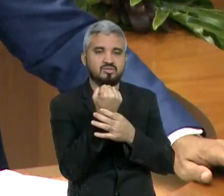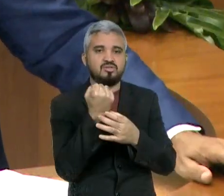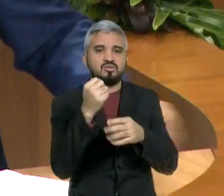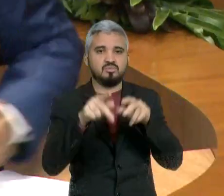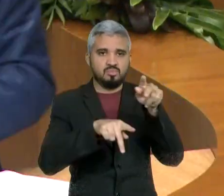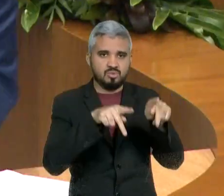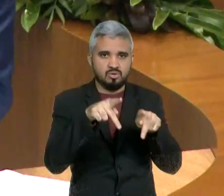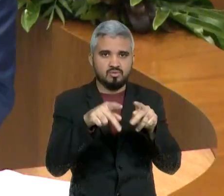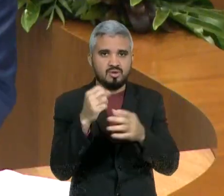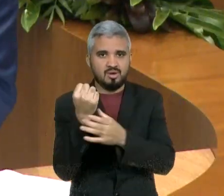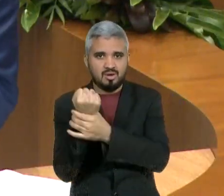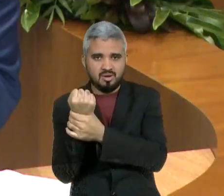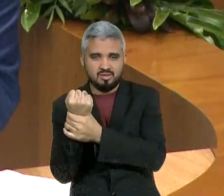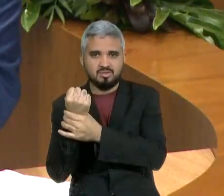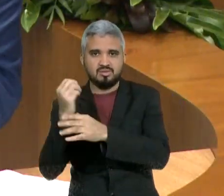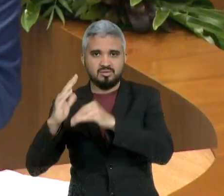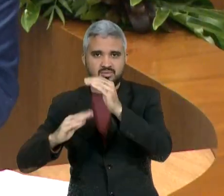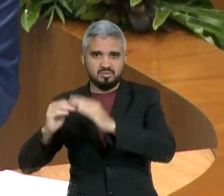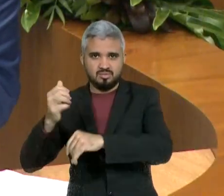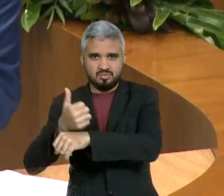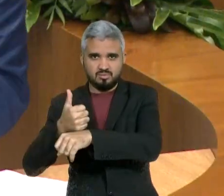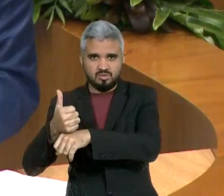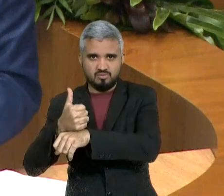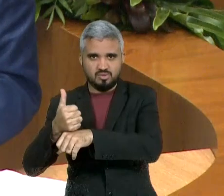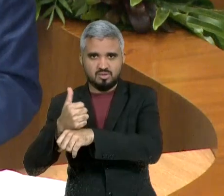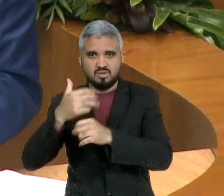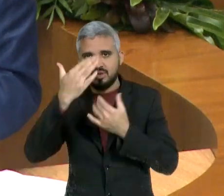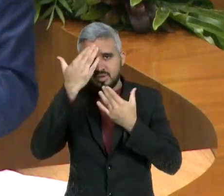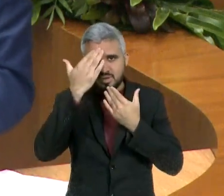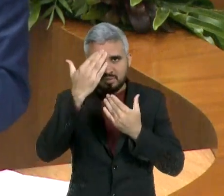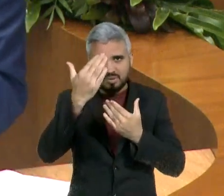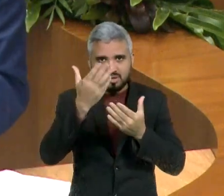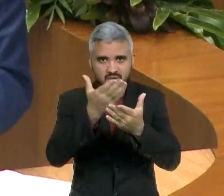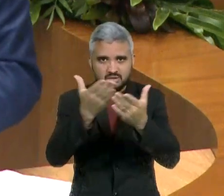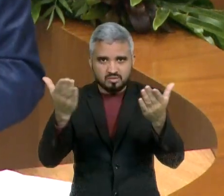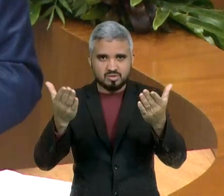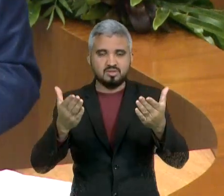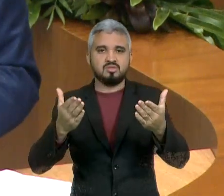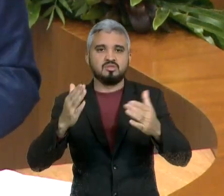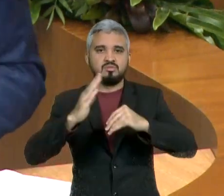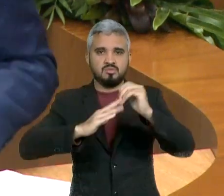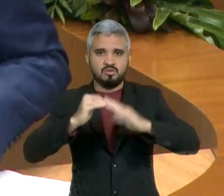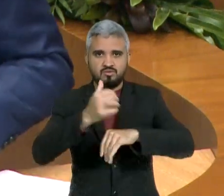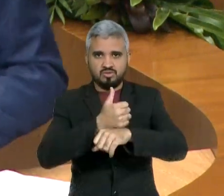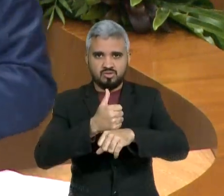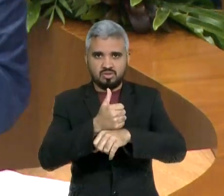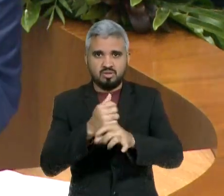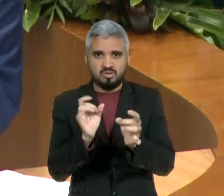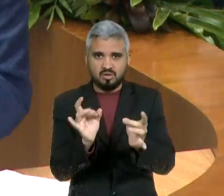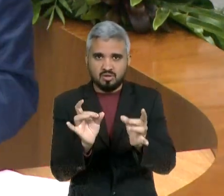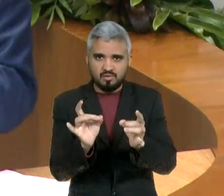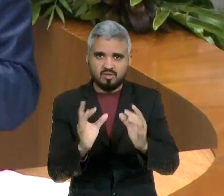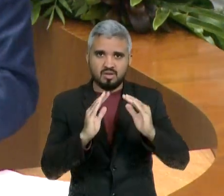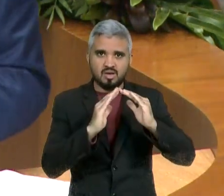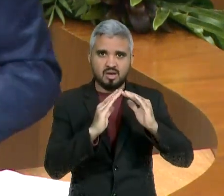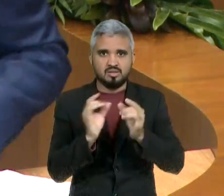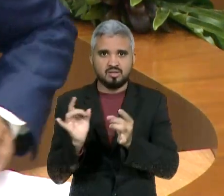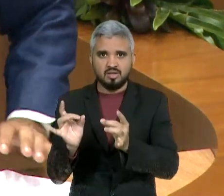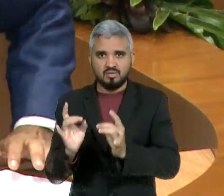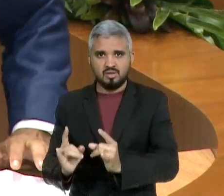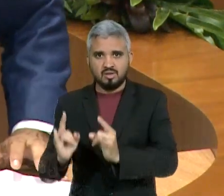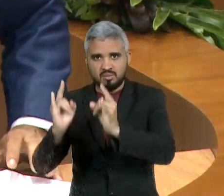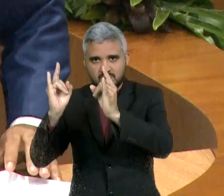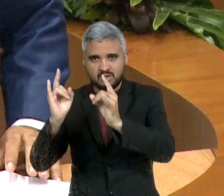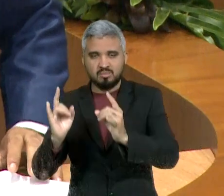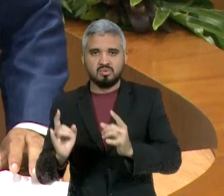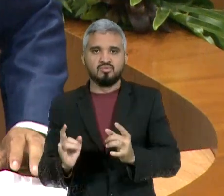população do Estado do Maranhão. Então, agradeço a todos os corretores do Maranhão, ao meu amigo Francisco do Ailibe e ao CRES, pela